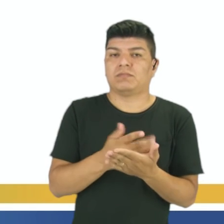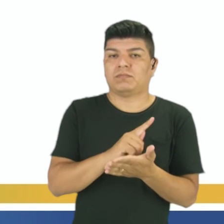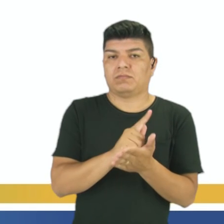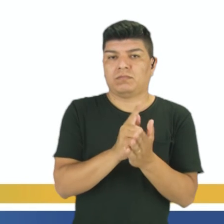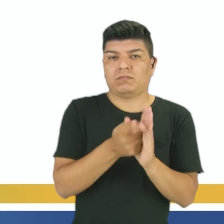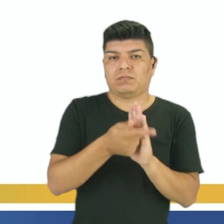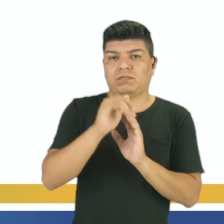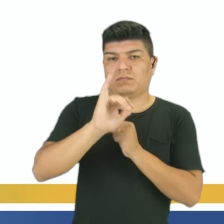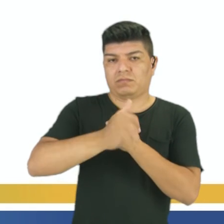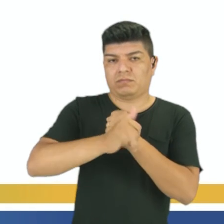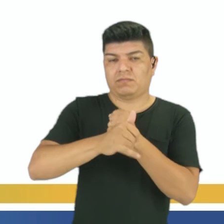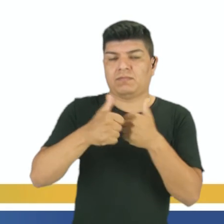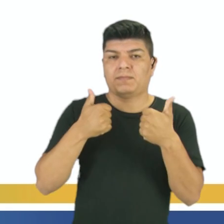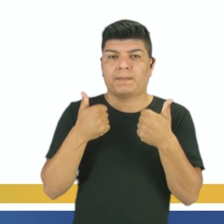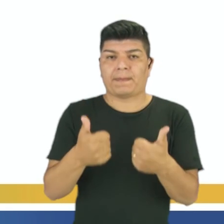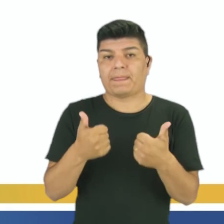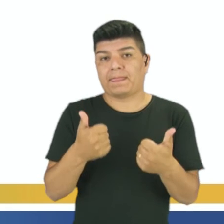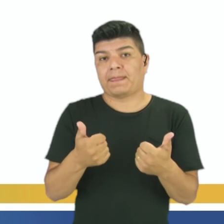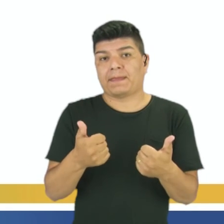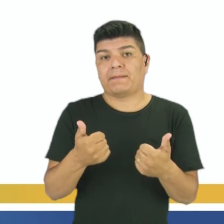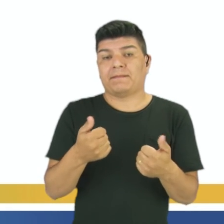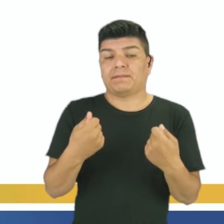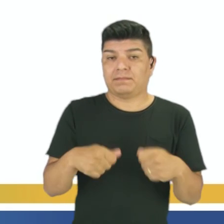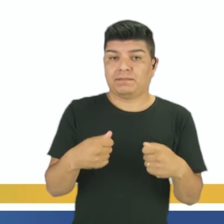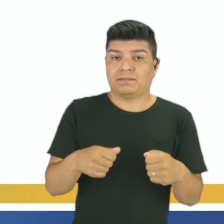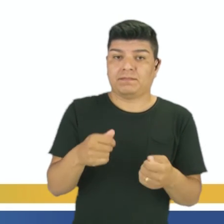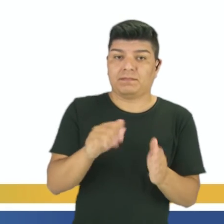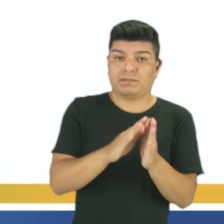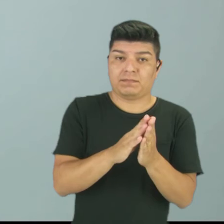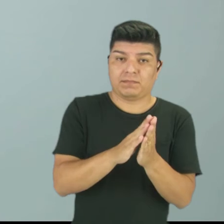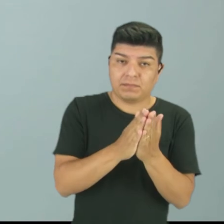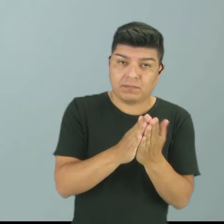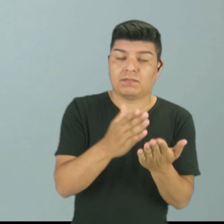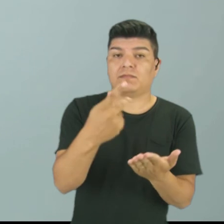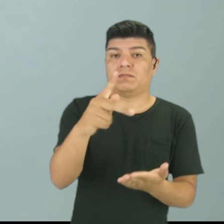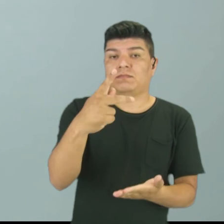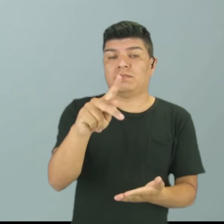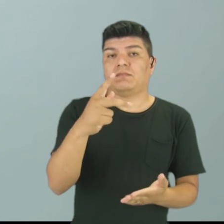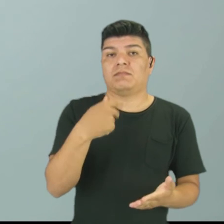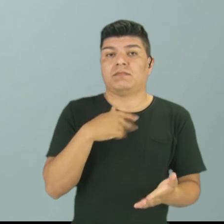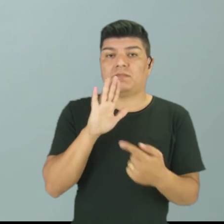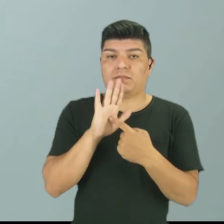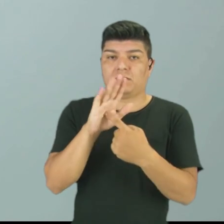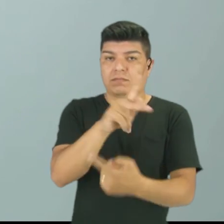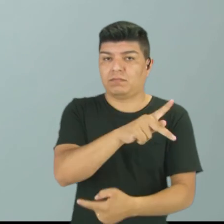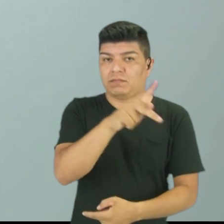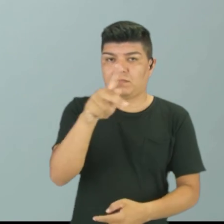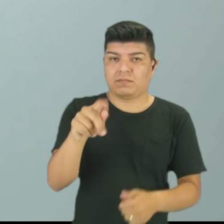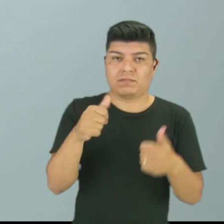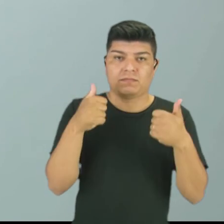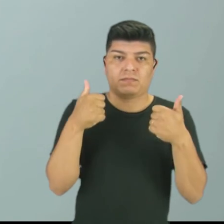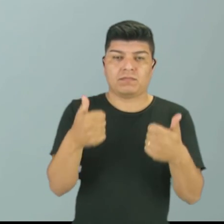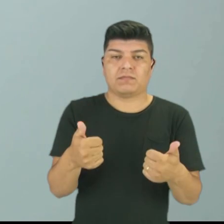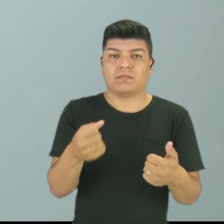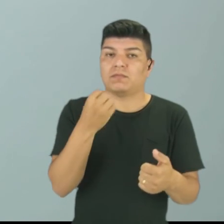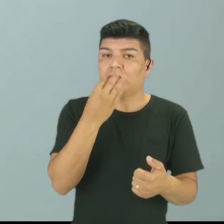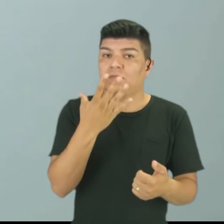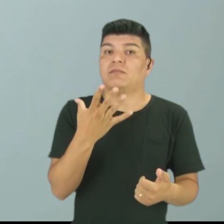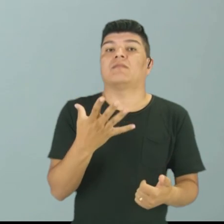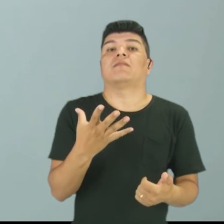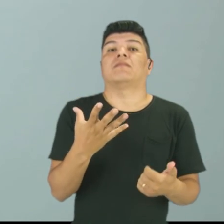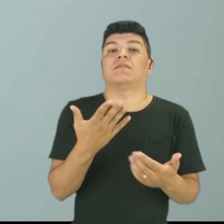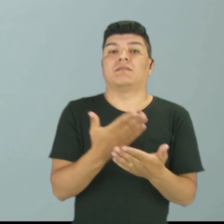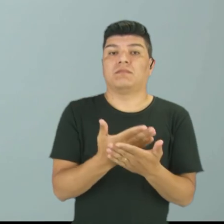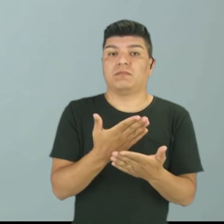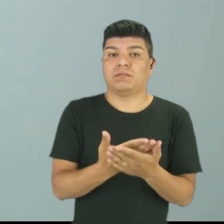gênero crônica, tá bom? Busque fazê-lo no seu caderno para apresentar o quanto antes ao seu professor. Mãos à